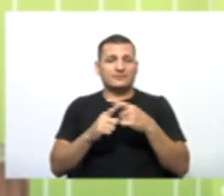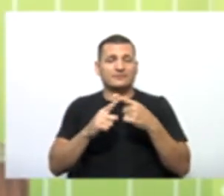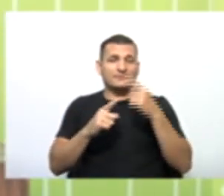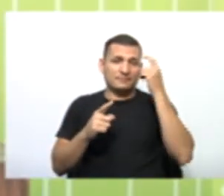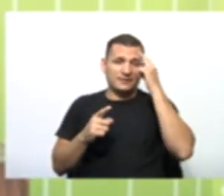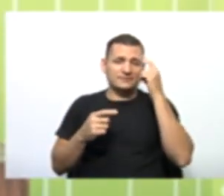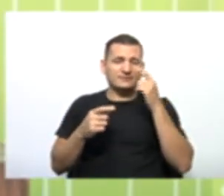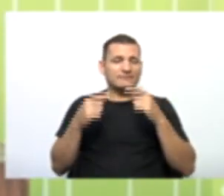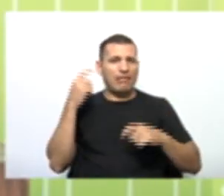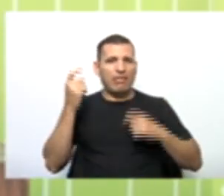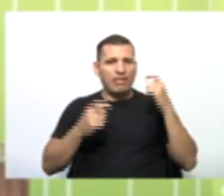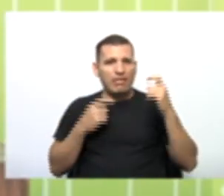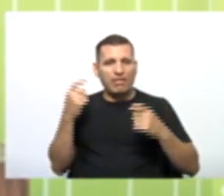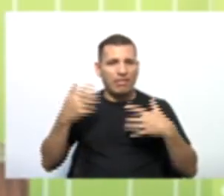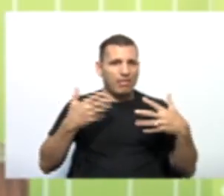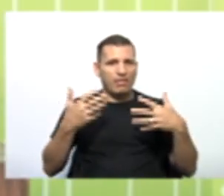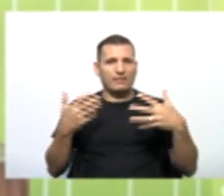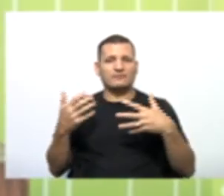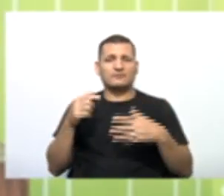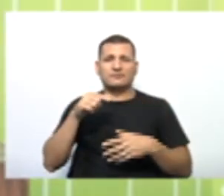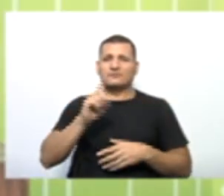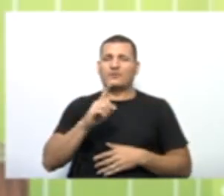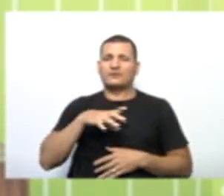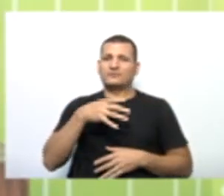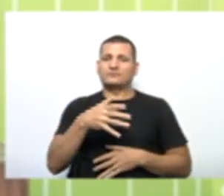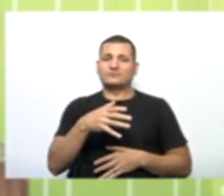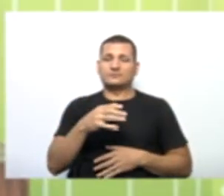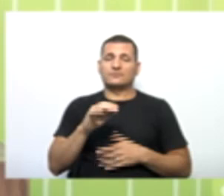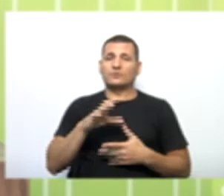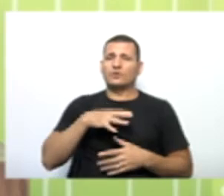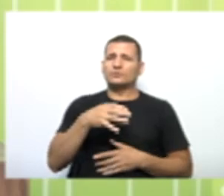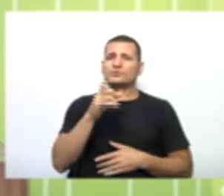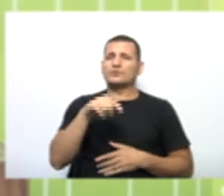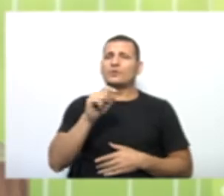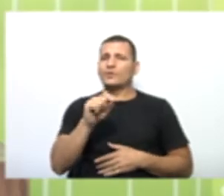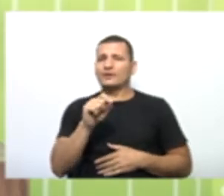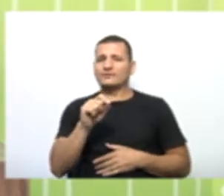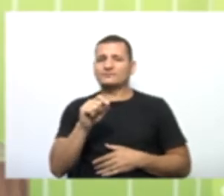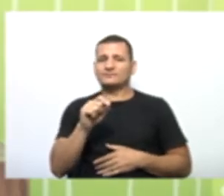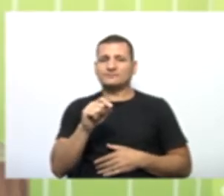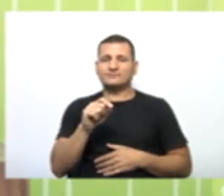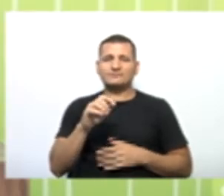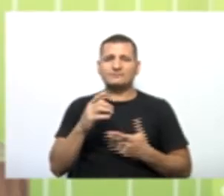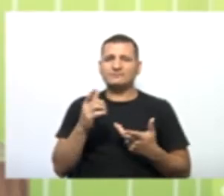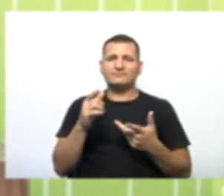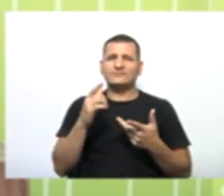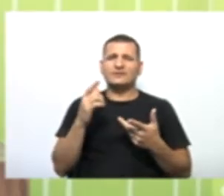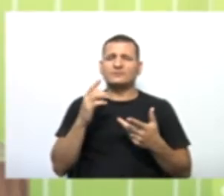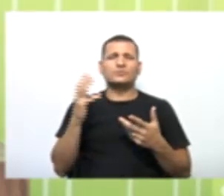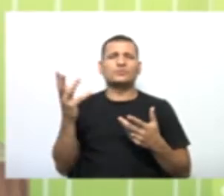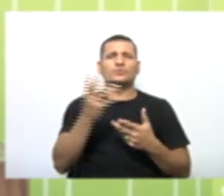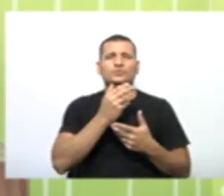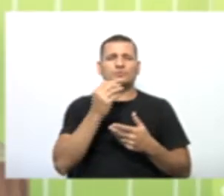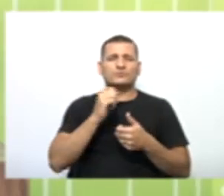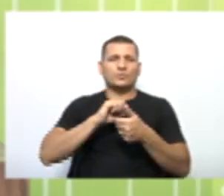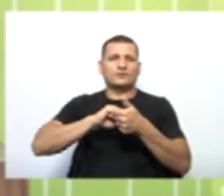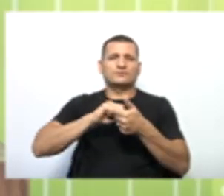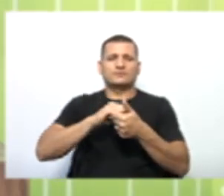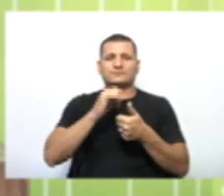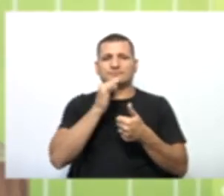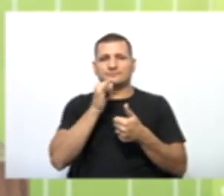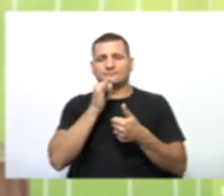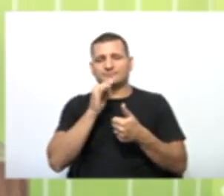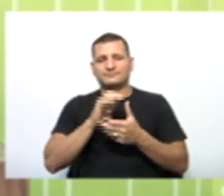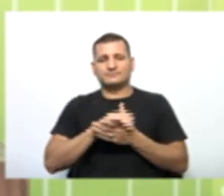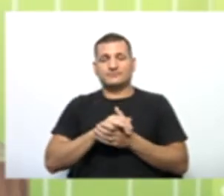está desesperado, então ele não é corajoso. O corajoso é o meio termo. E a gente pode pensar isso para todas as virtudes. Por exemplo, uma